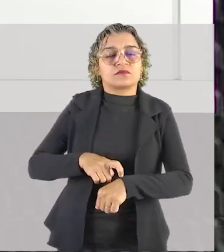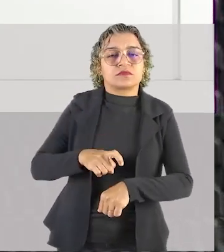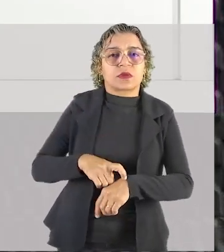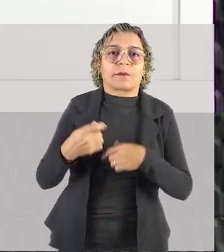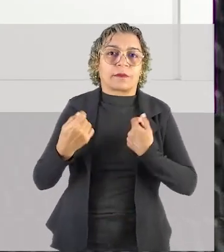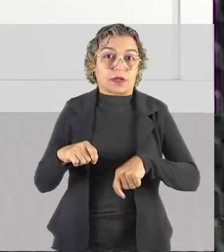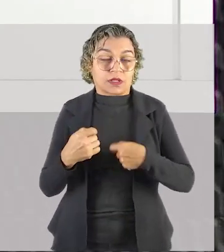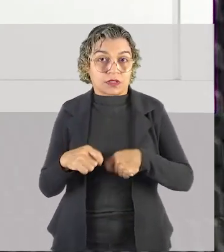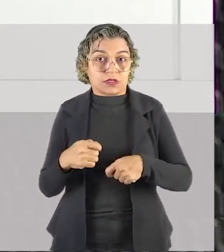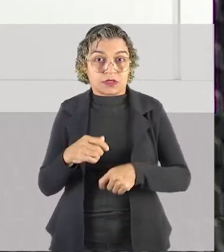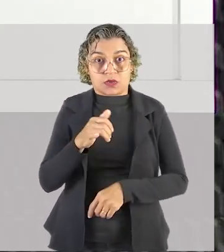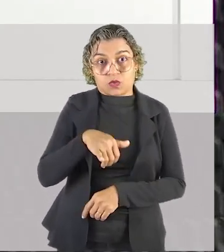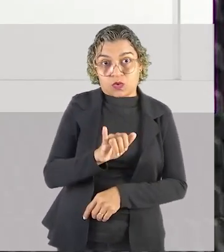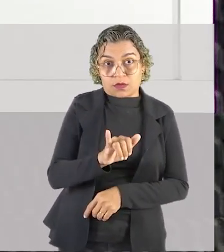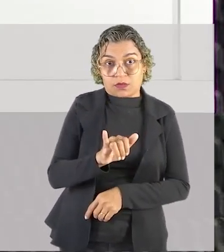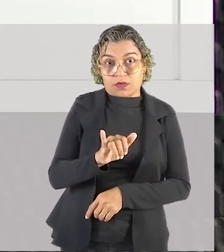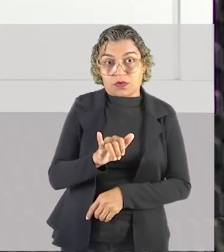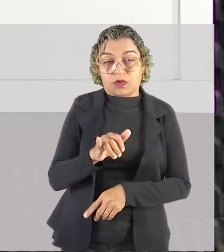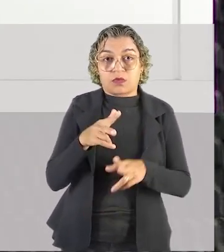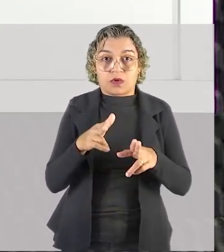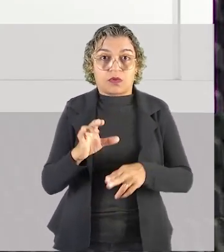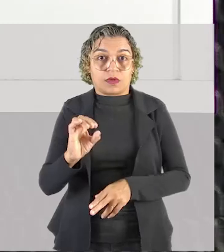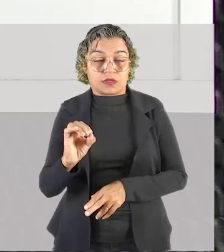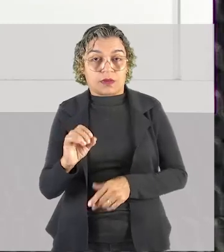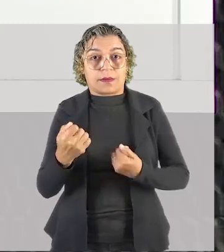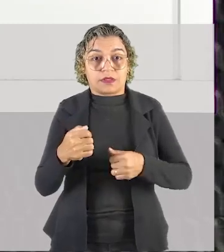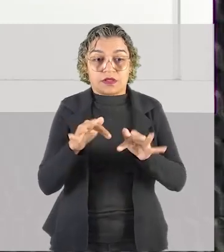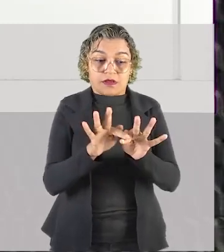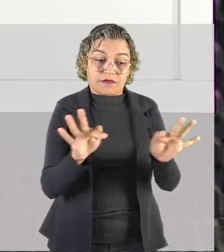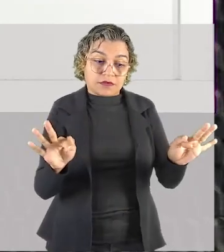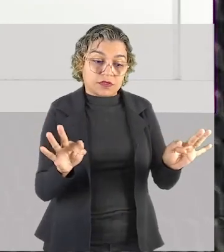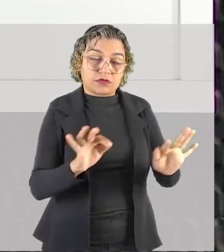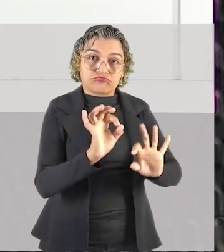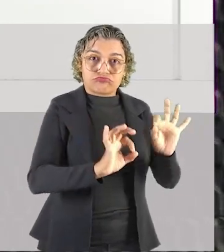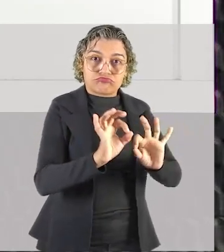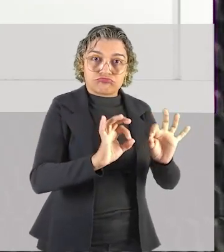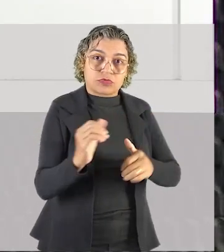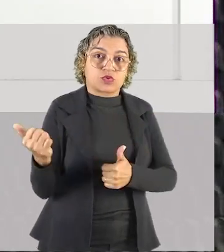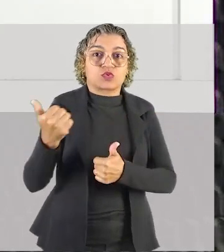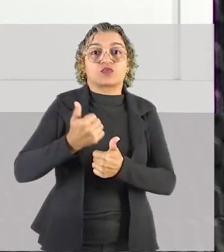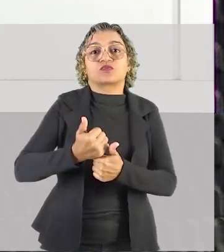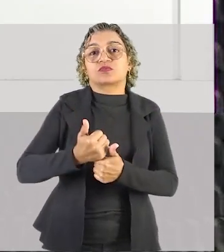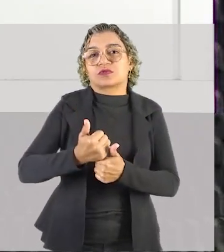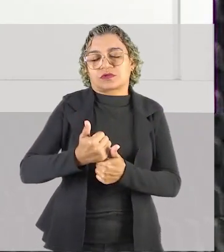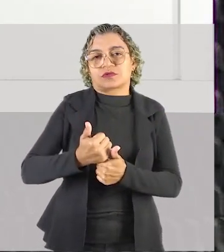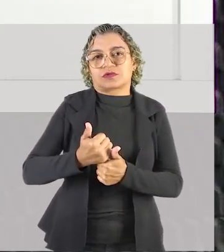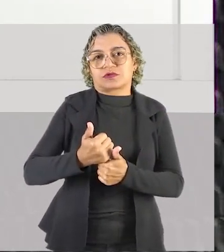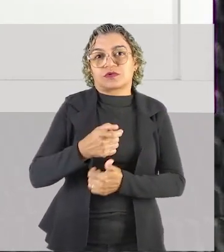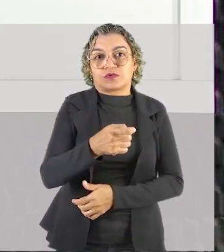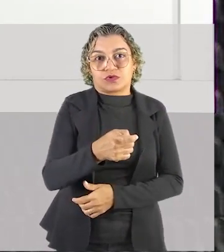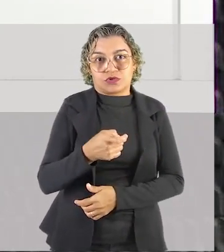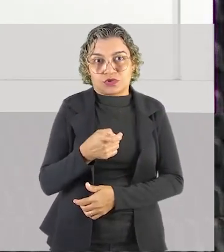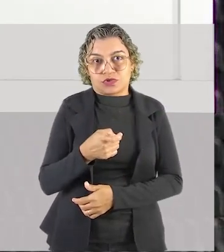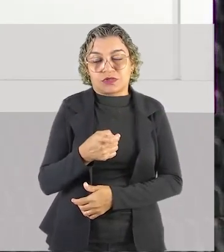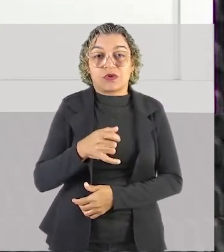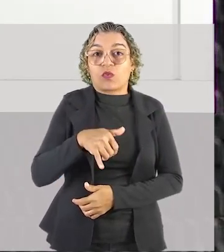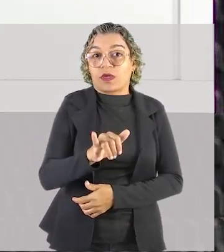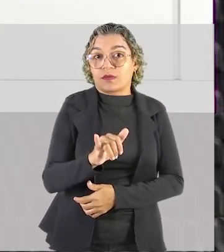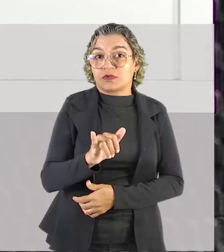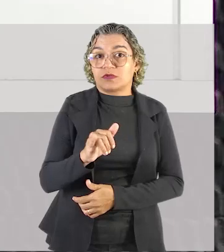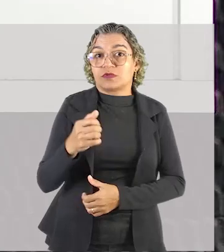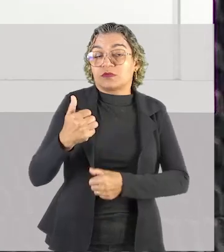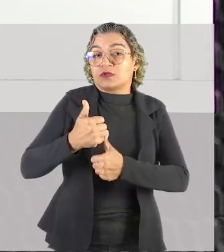ser necessário para que o y seja igual a zero, eu venho na função que eu já formei e substituo aí o x por y por